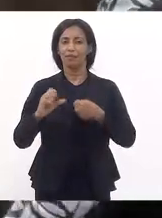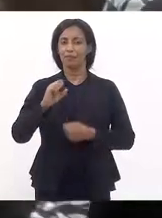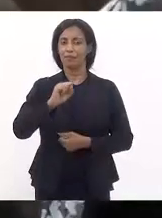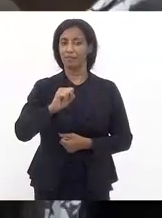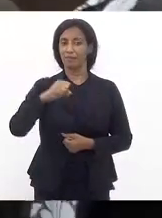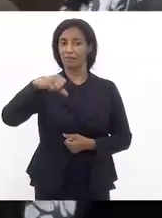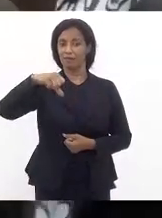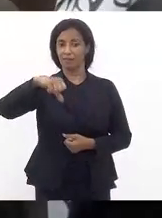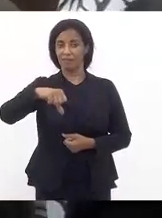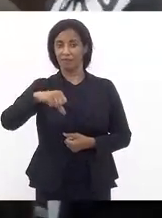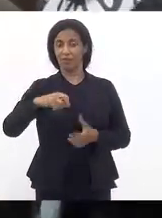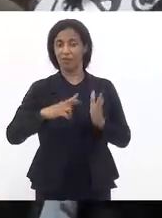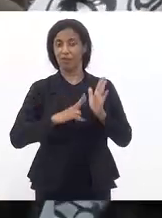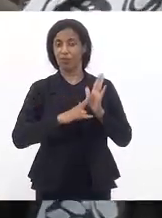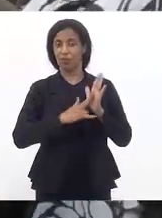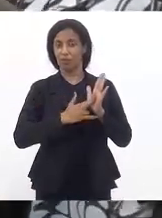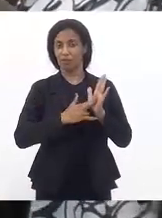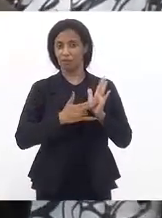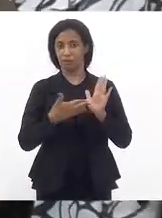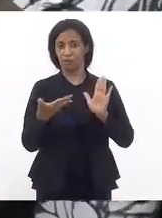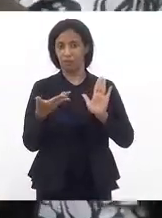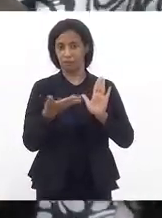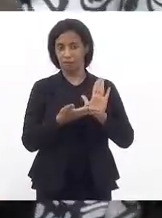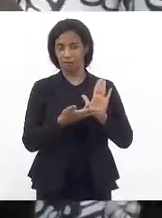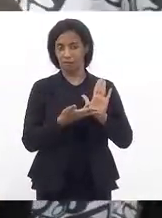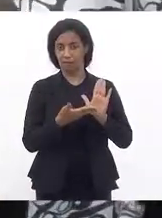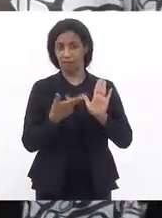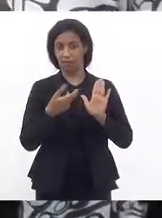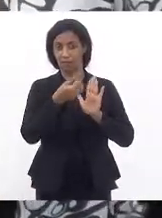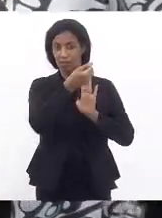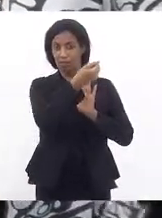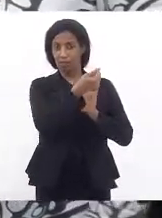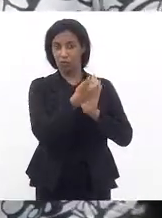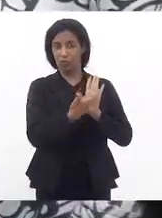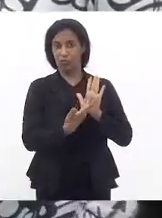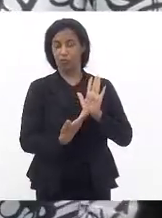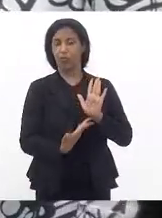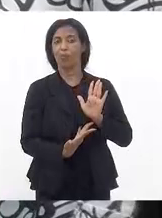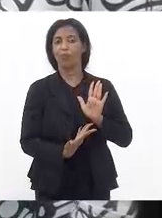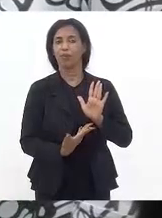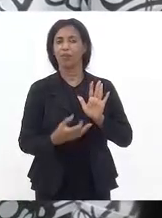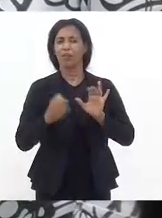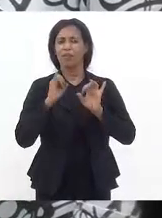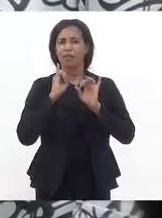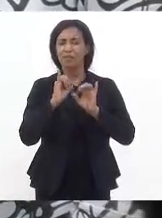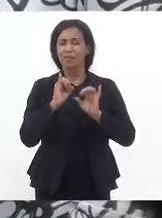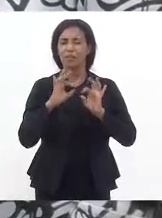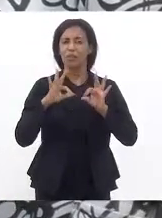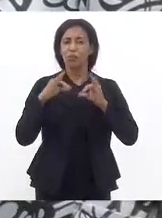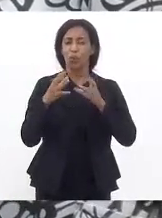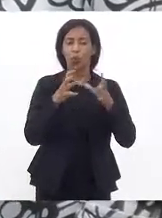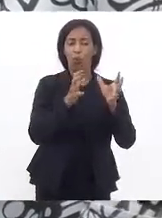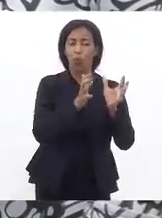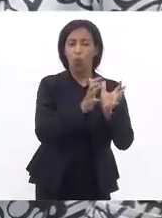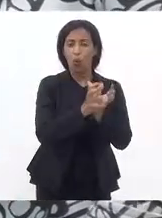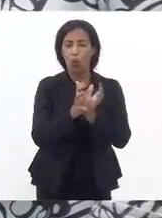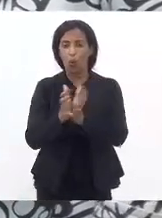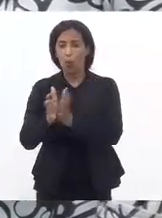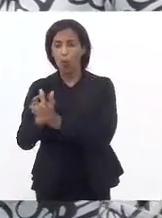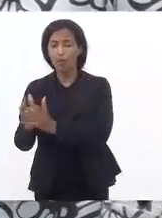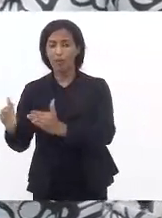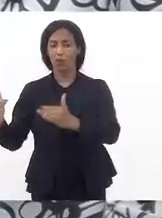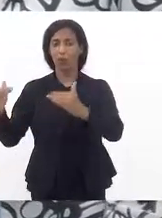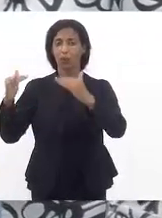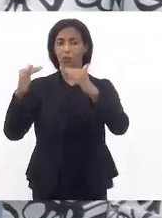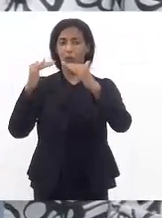89 do Regimento Interno diz que se todas as comissões no mérito